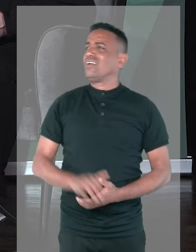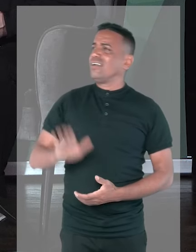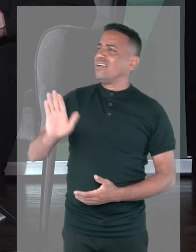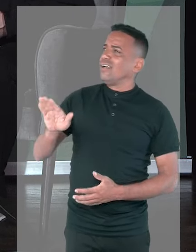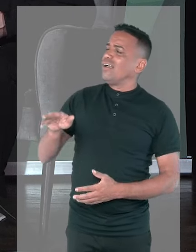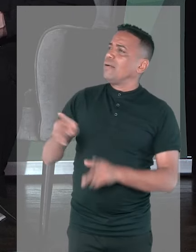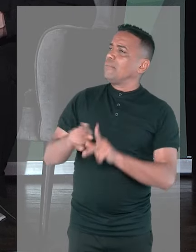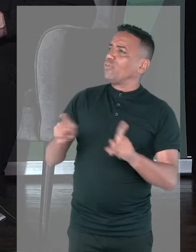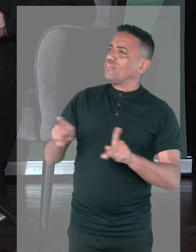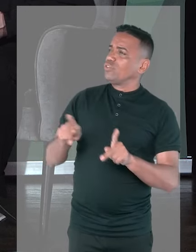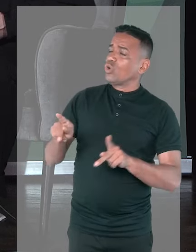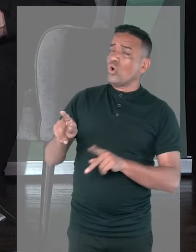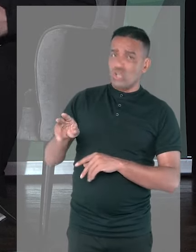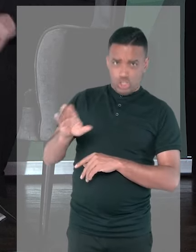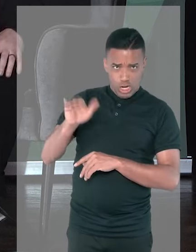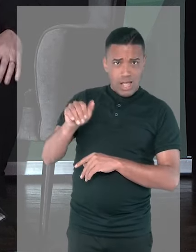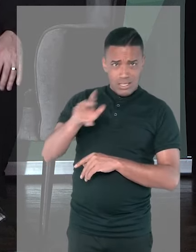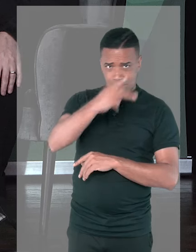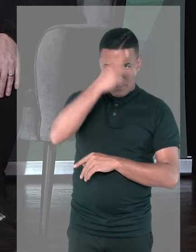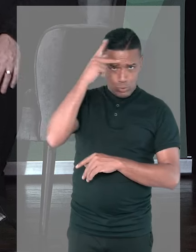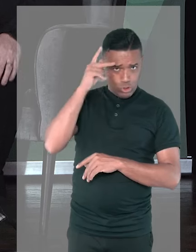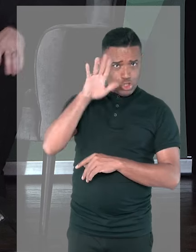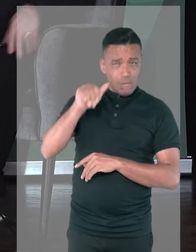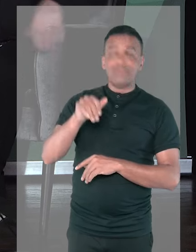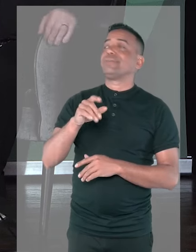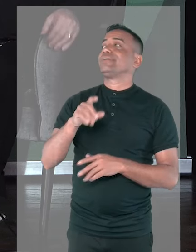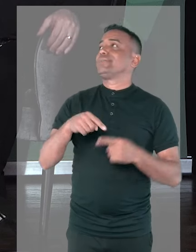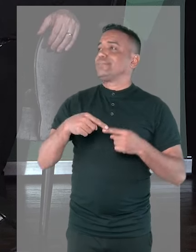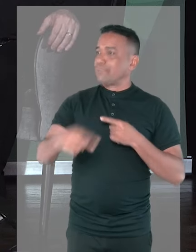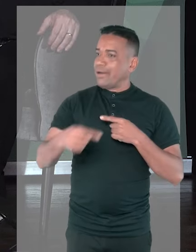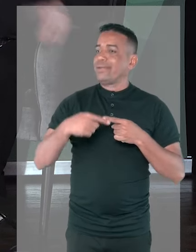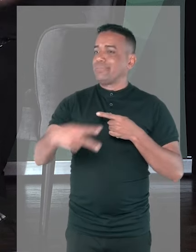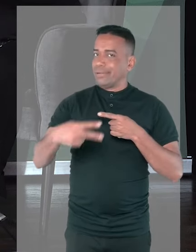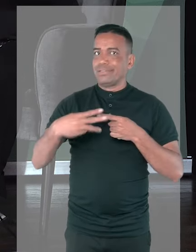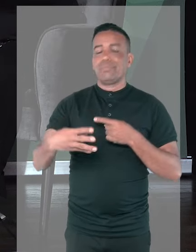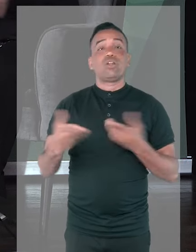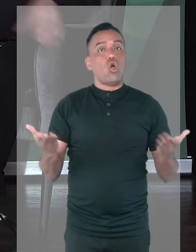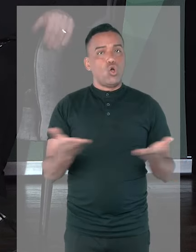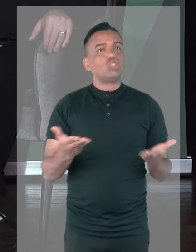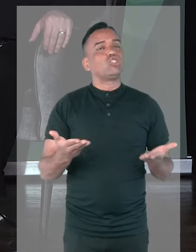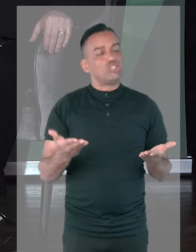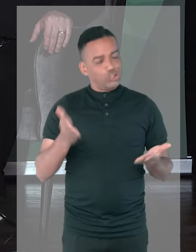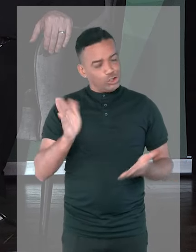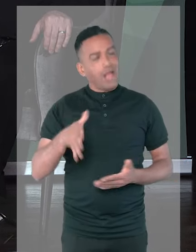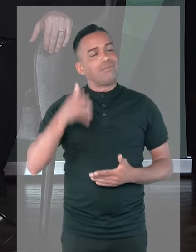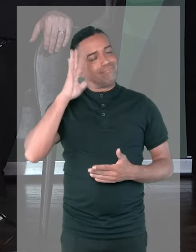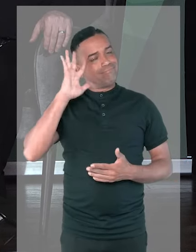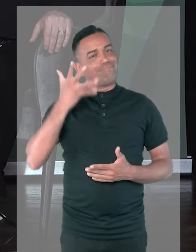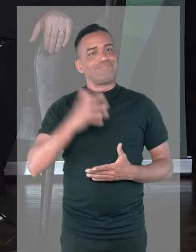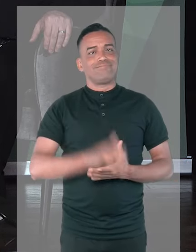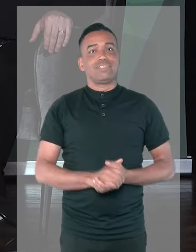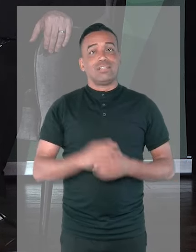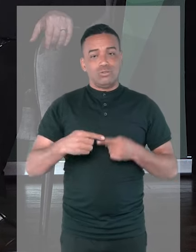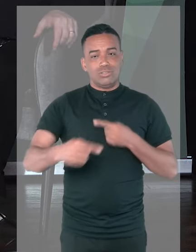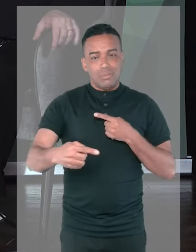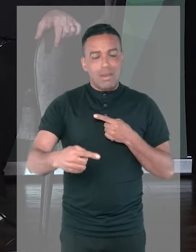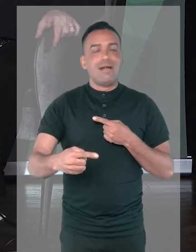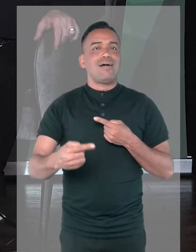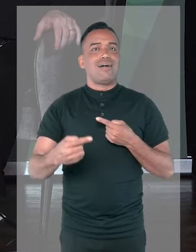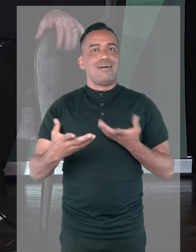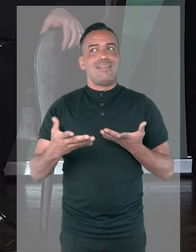Professor, você já foi chamado de professor? Sou, toda semana. Hoje mesmo fui. Vou começar a semana que vem